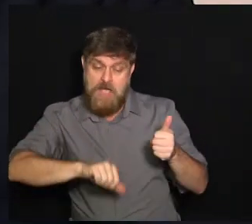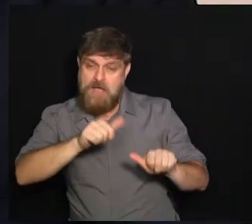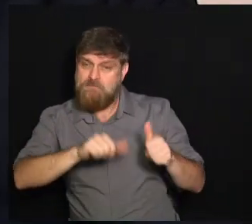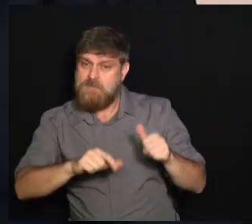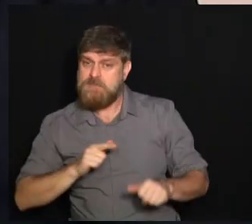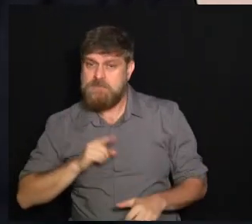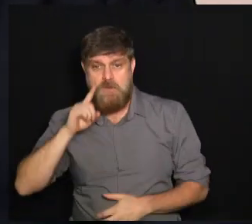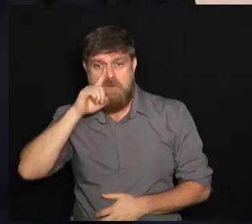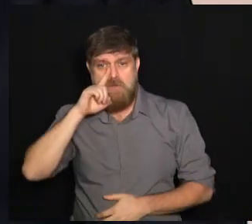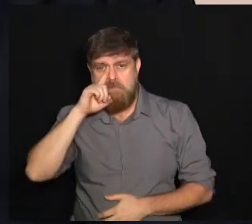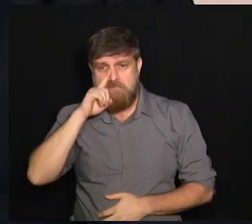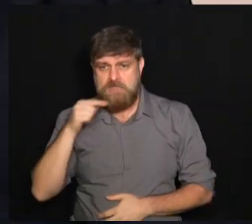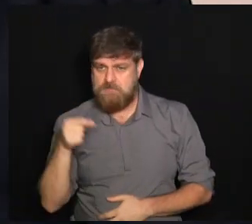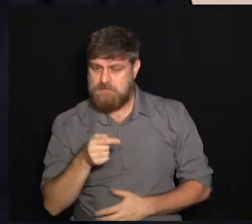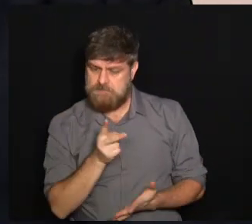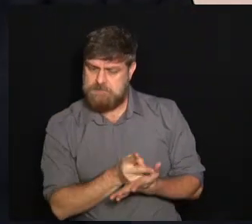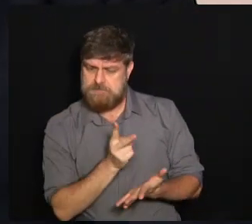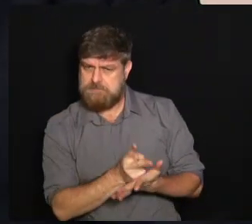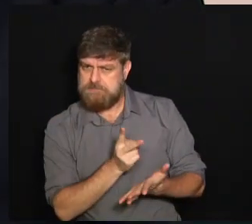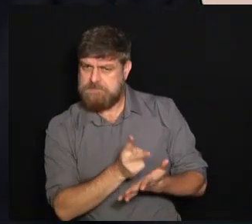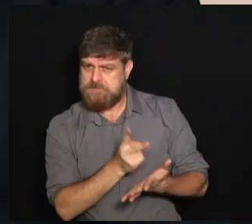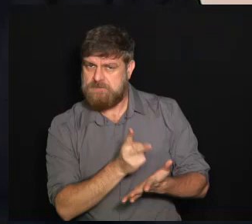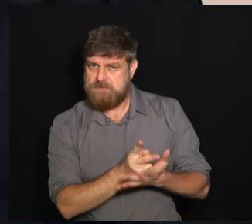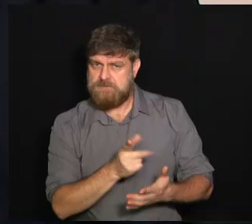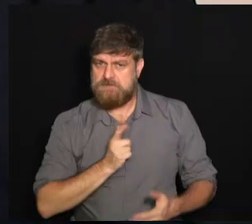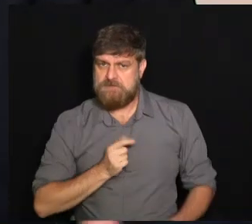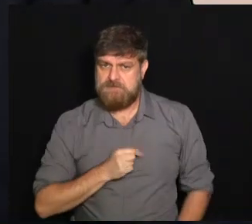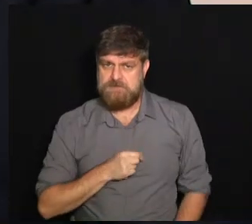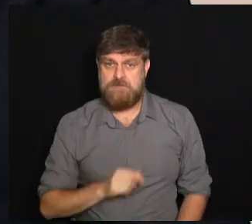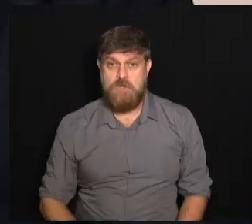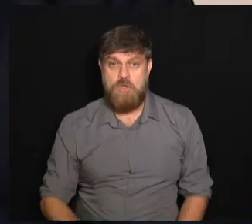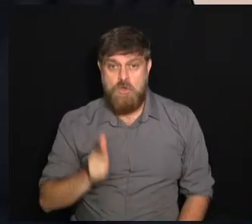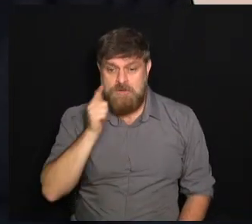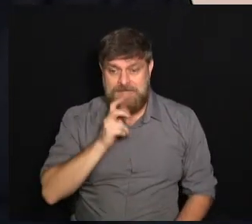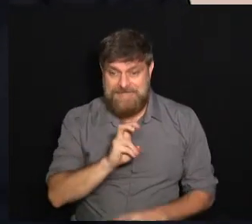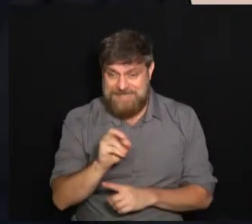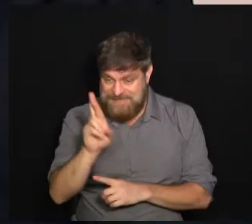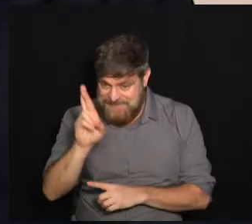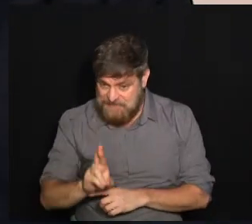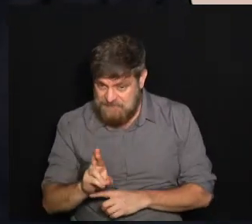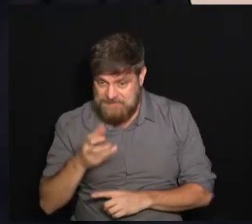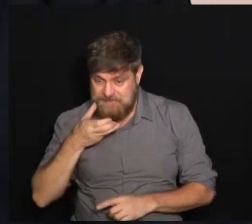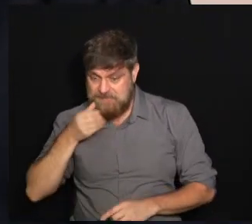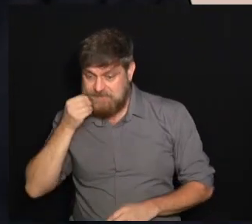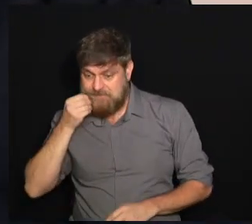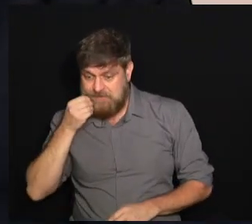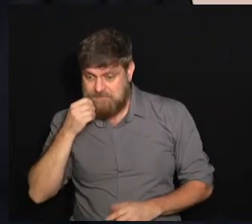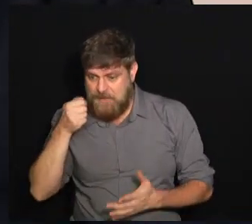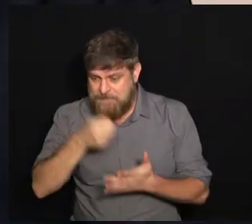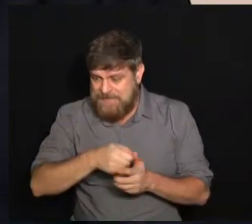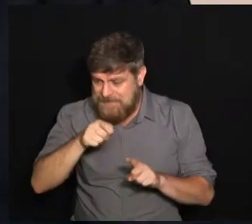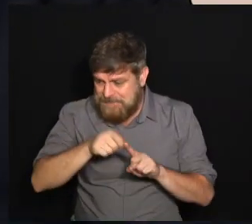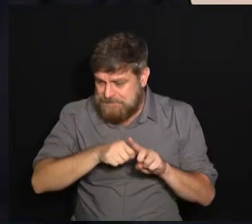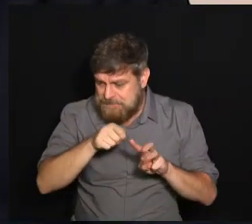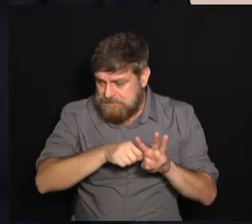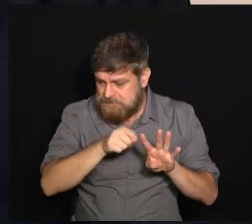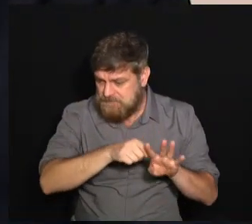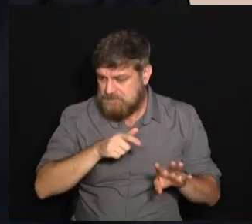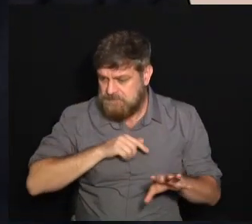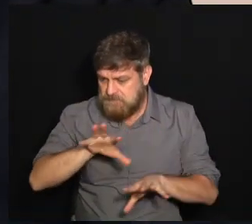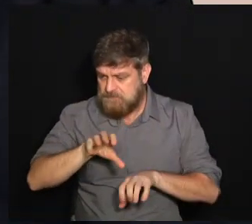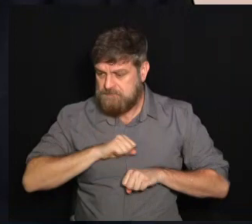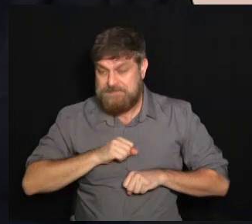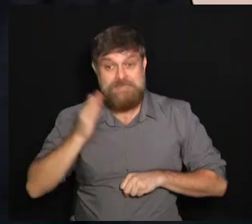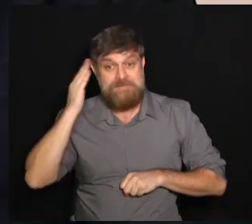o risco de se manter essa linha de crédito acima desses R$ 500, né? Porque você precisa incorporar então